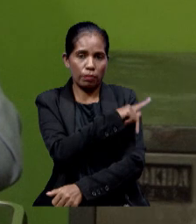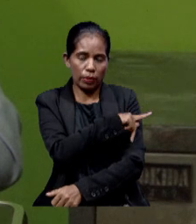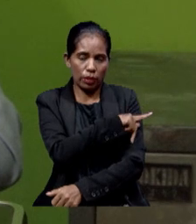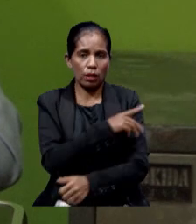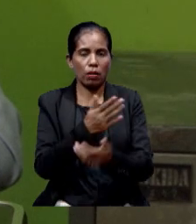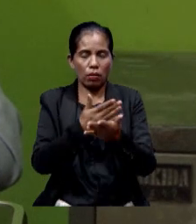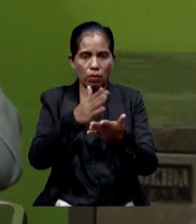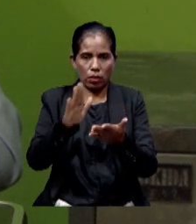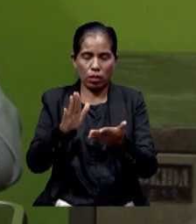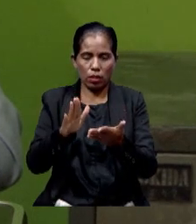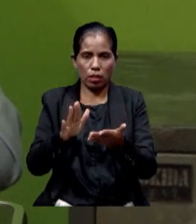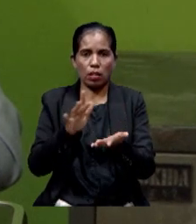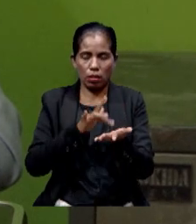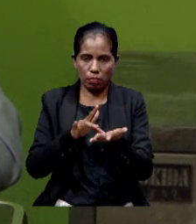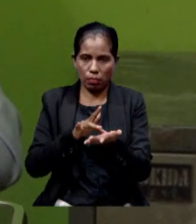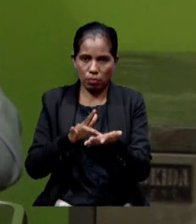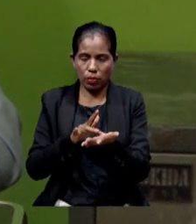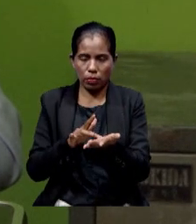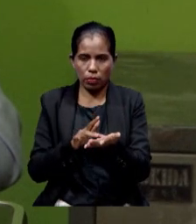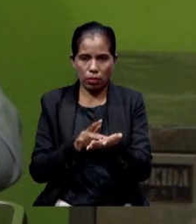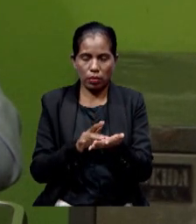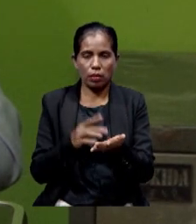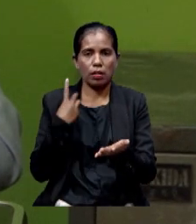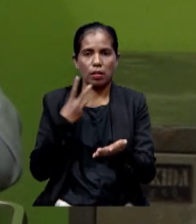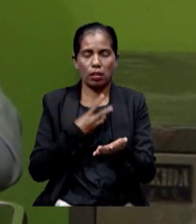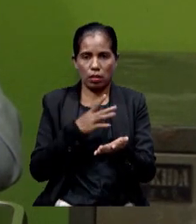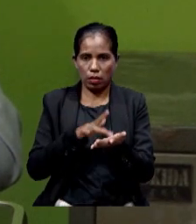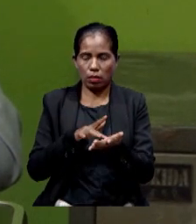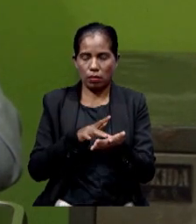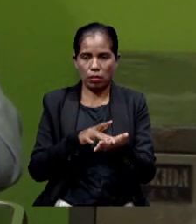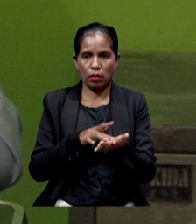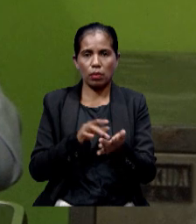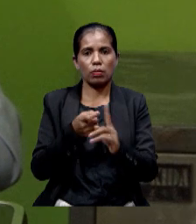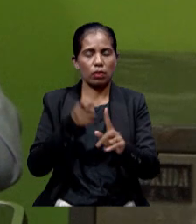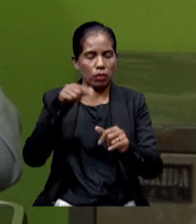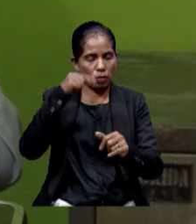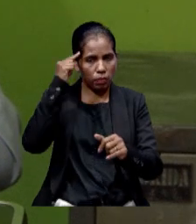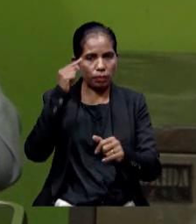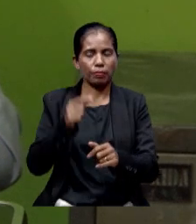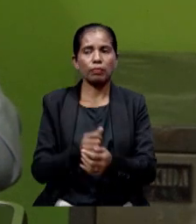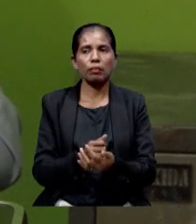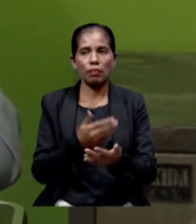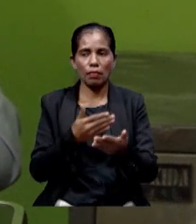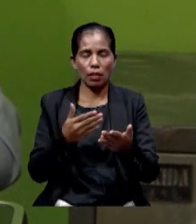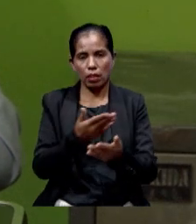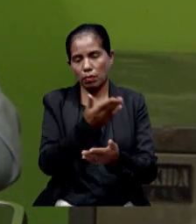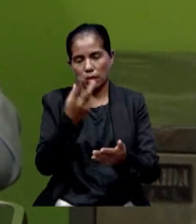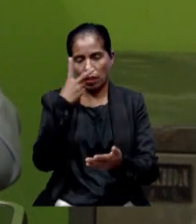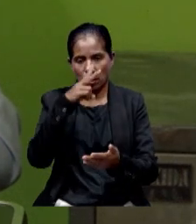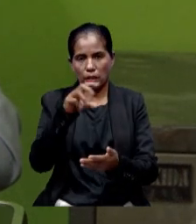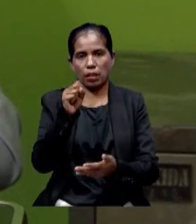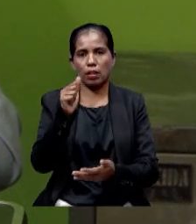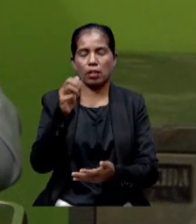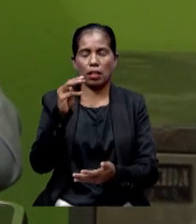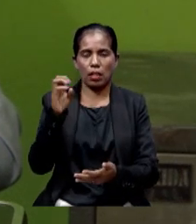ma ita nia governo medicamentos nebema que foi na lista você assiste a samis ne